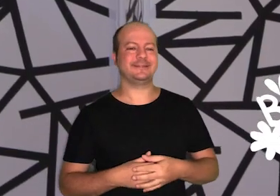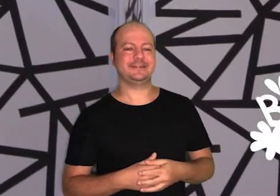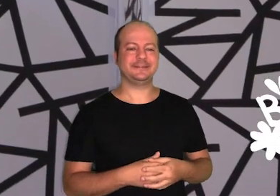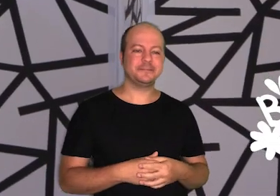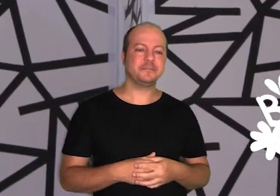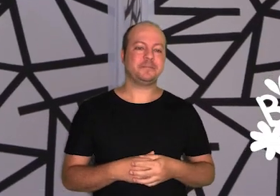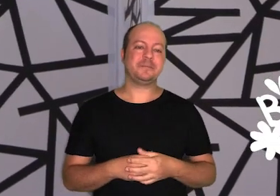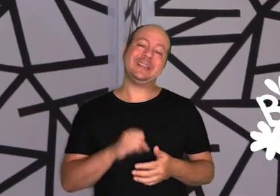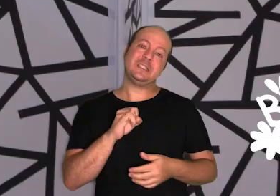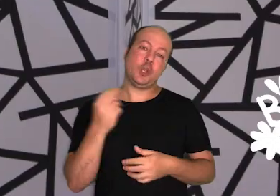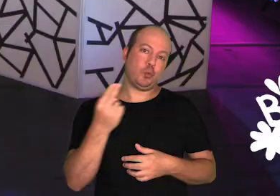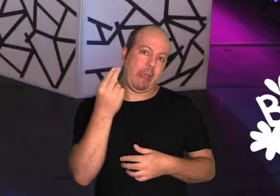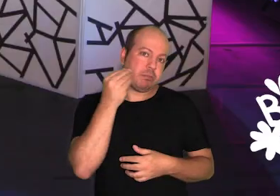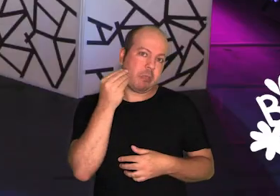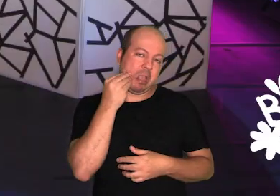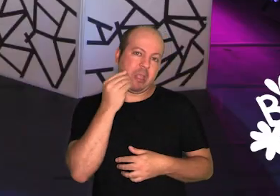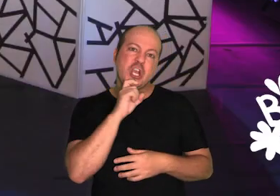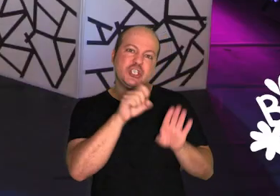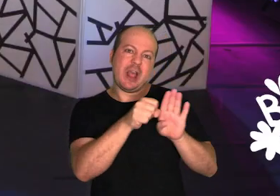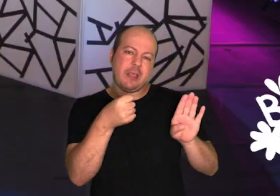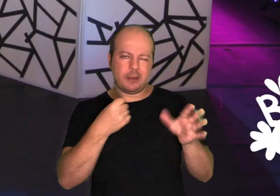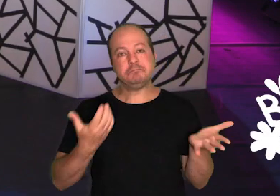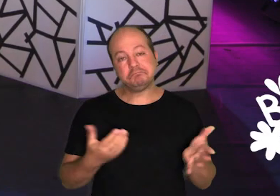Se não der, deita a geladeira.